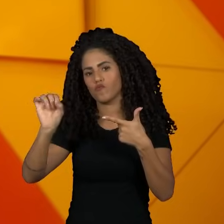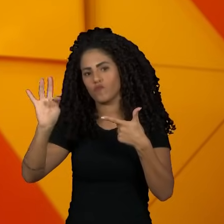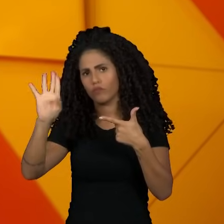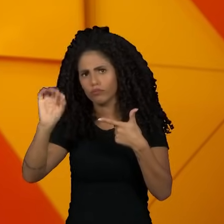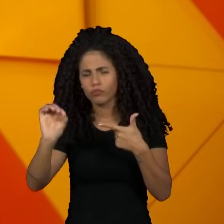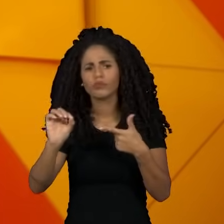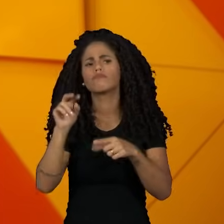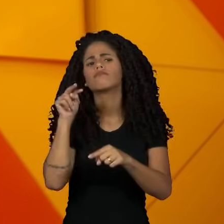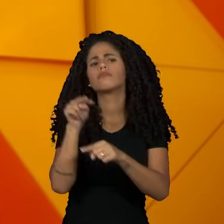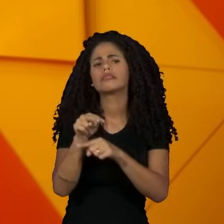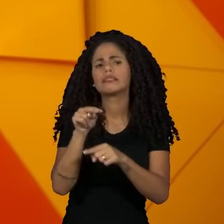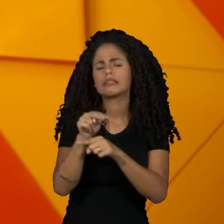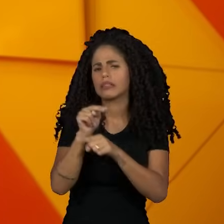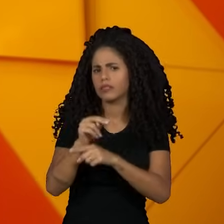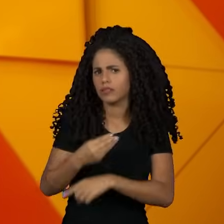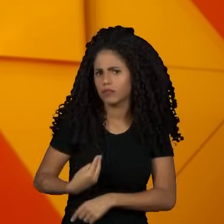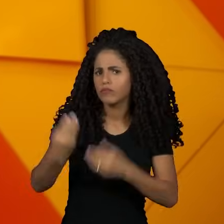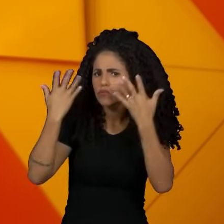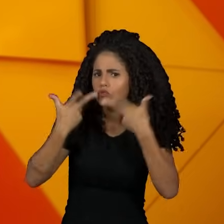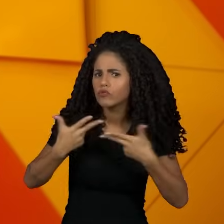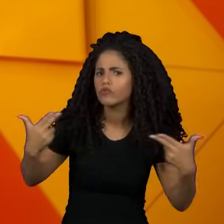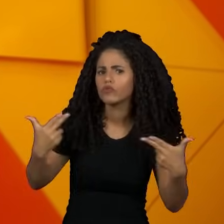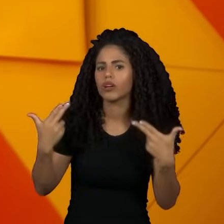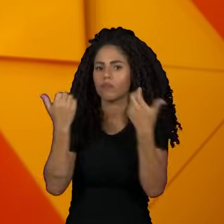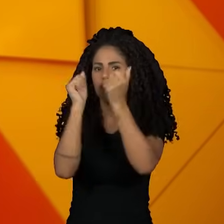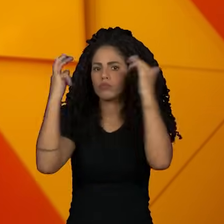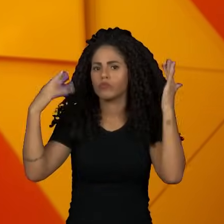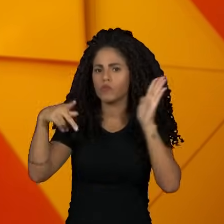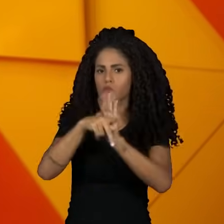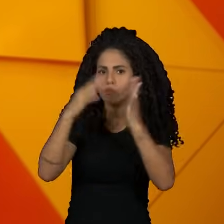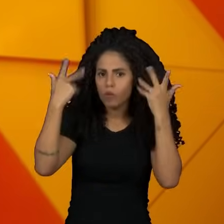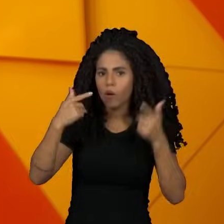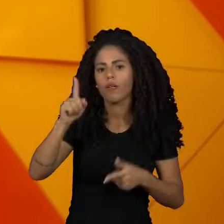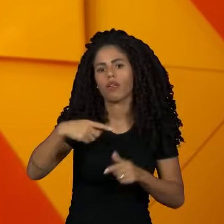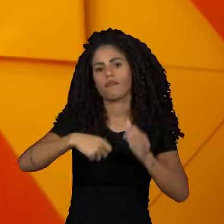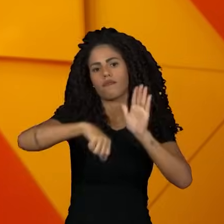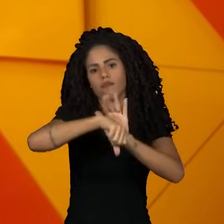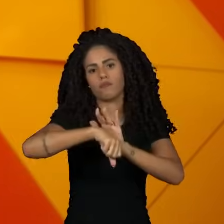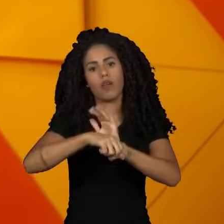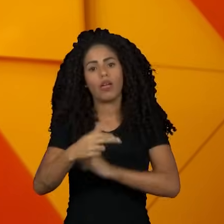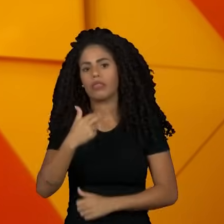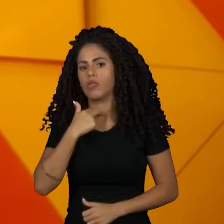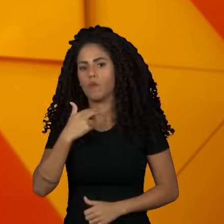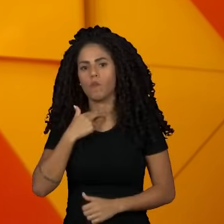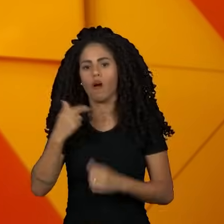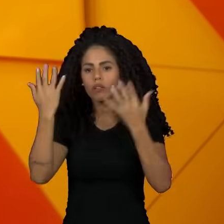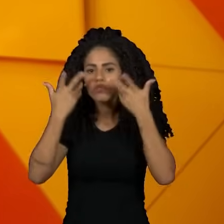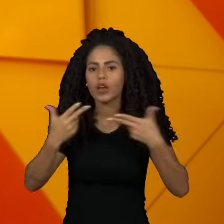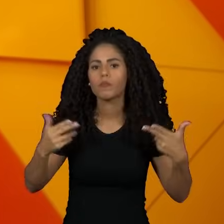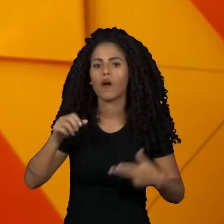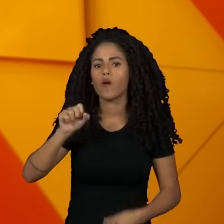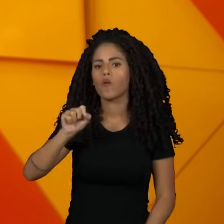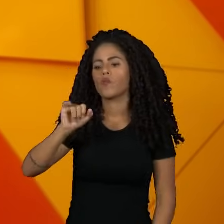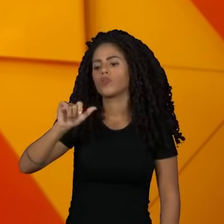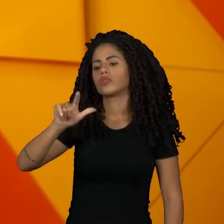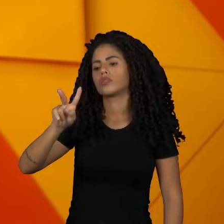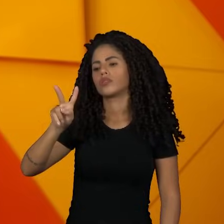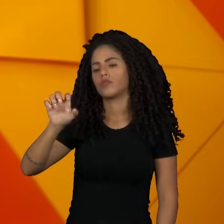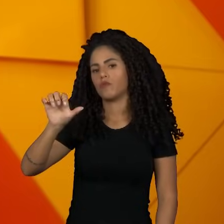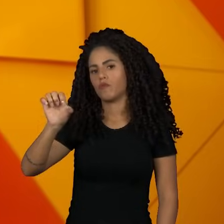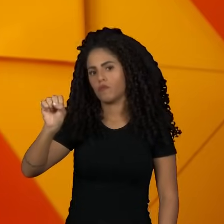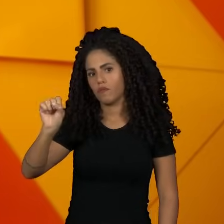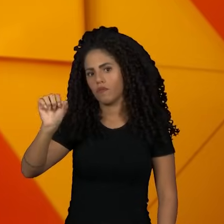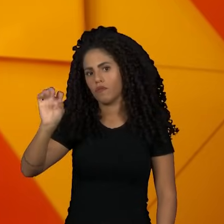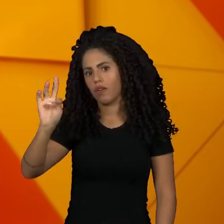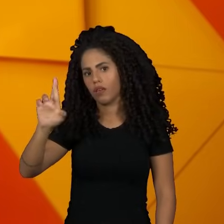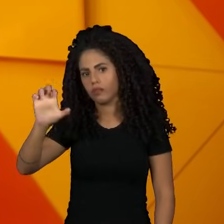animais silvestres em ambiente doméstico sem licença é crime. Se você por acaso encontrar algum pela cidade